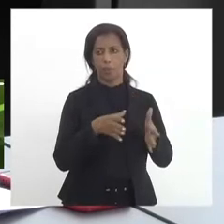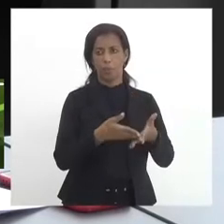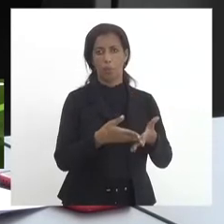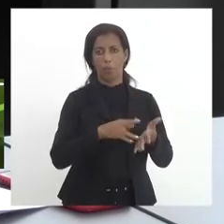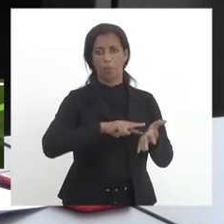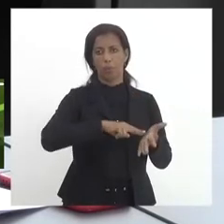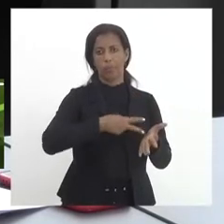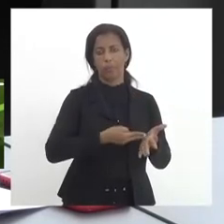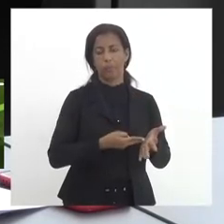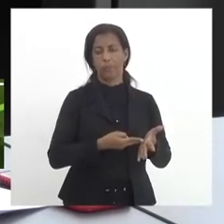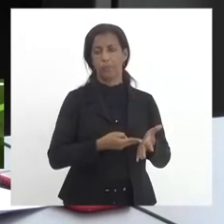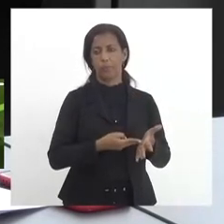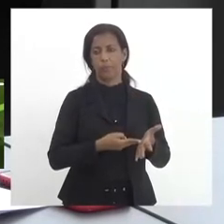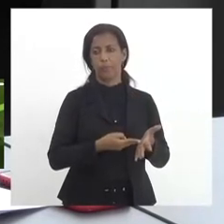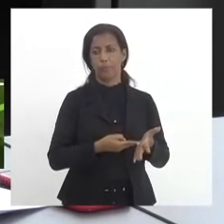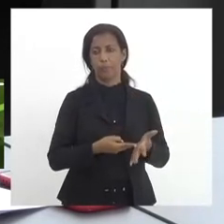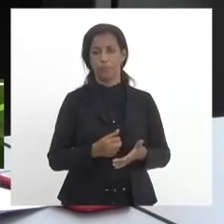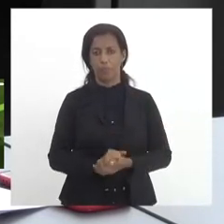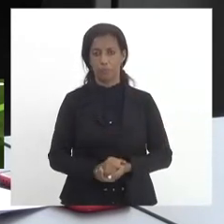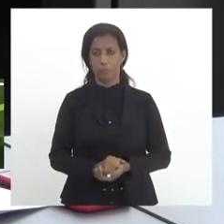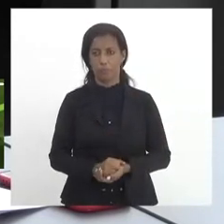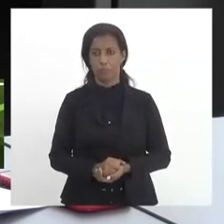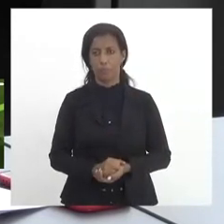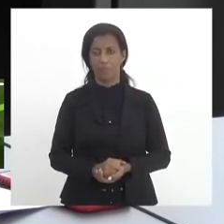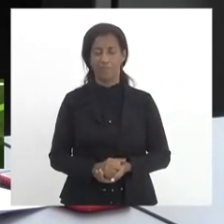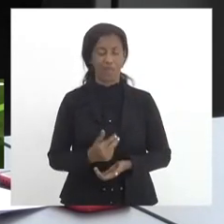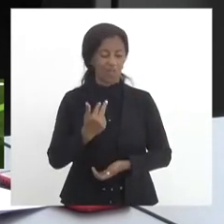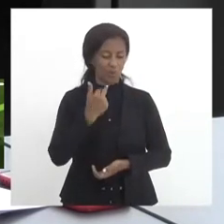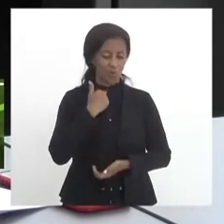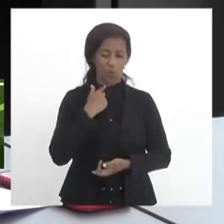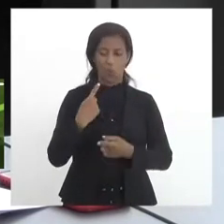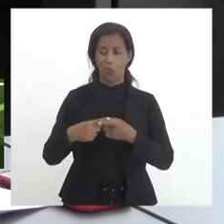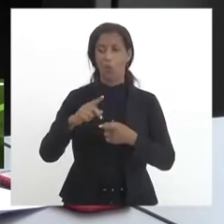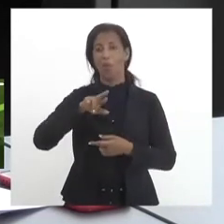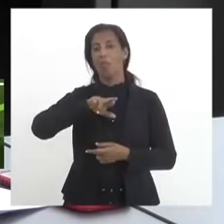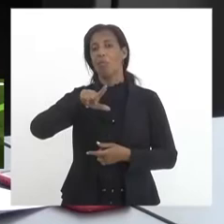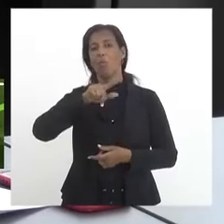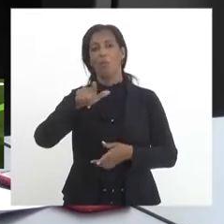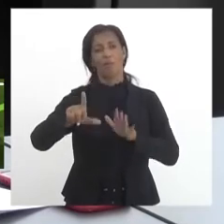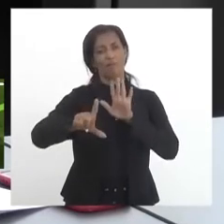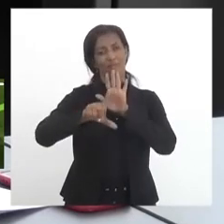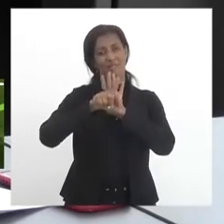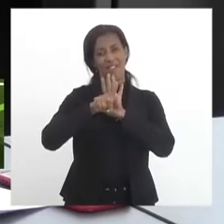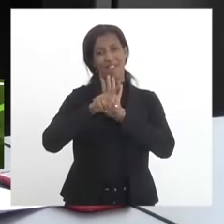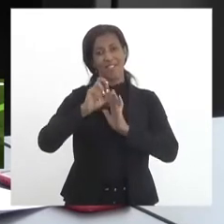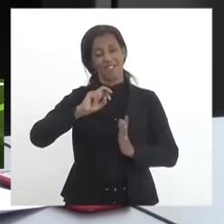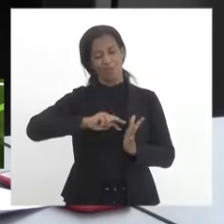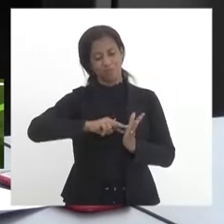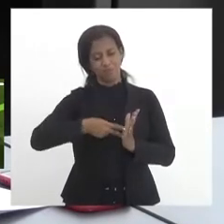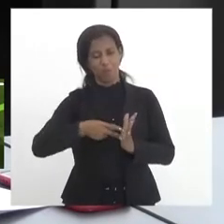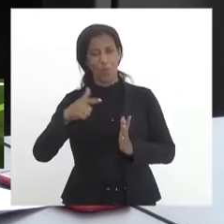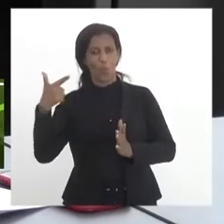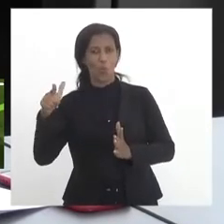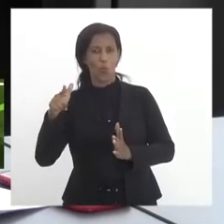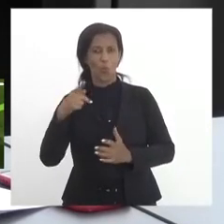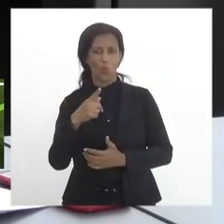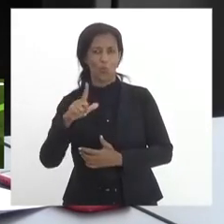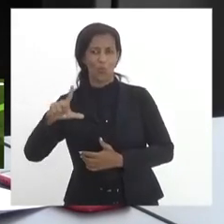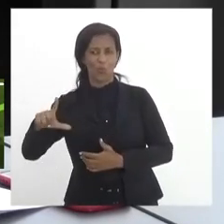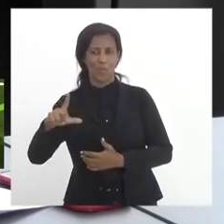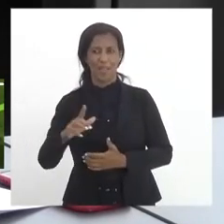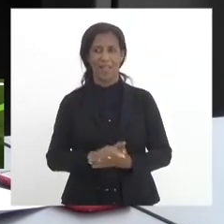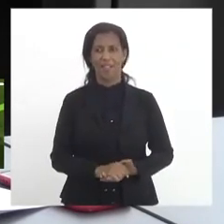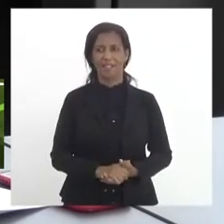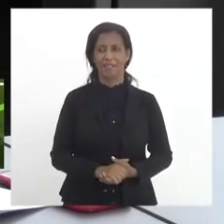alterar. Eu não posso, porque ainda não é lei. Porque senão eu alteraria o outro projeto e